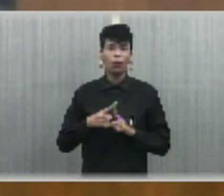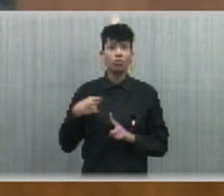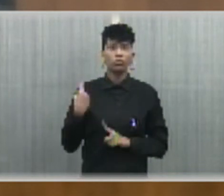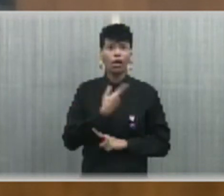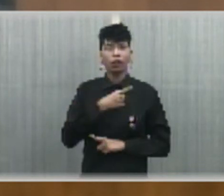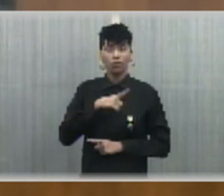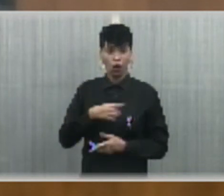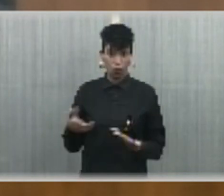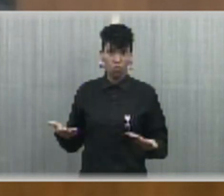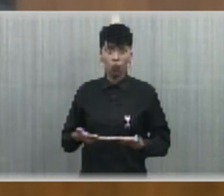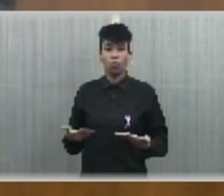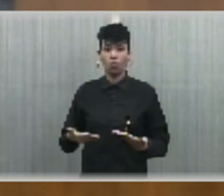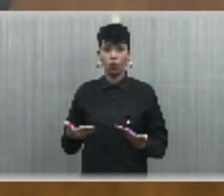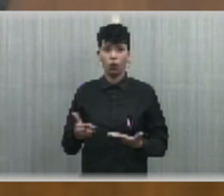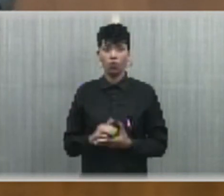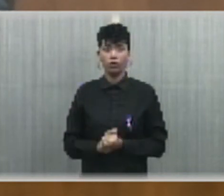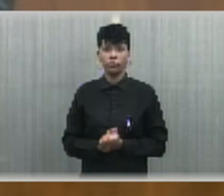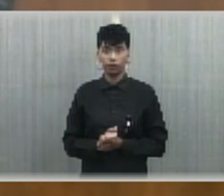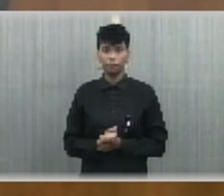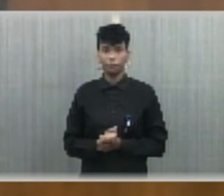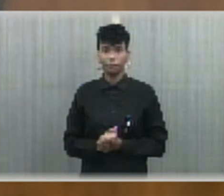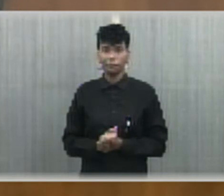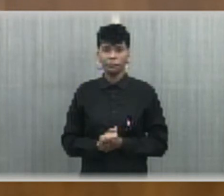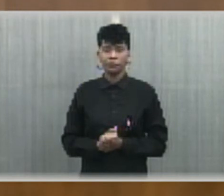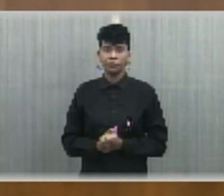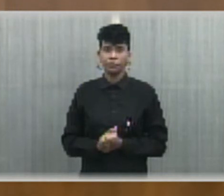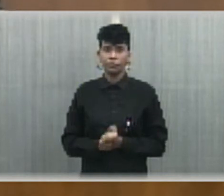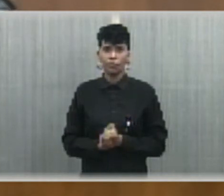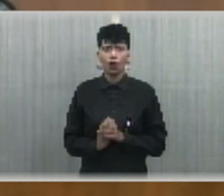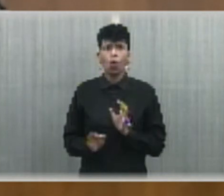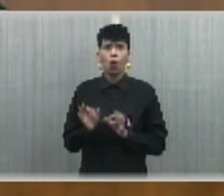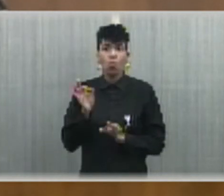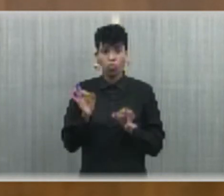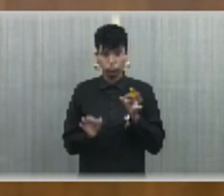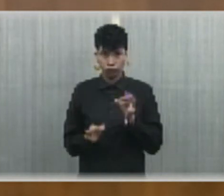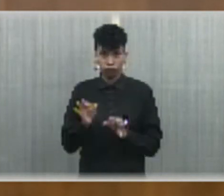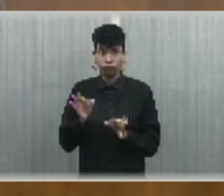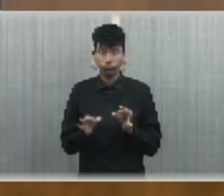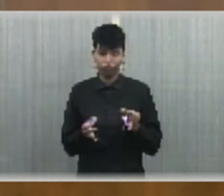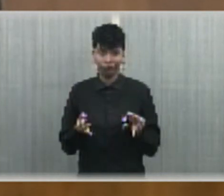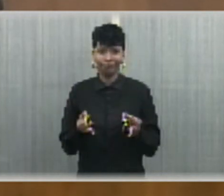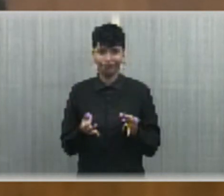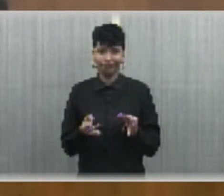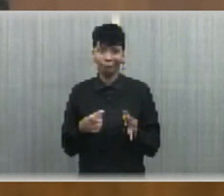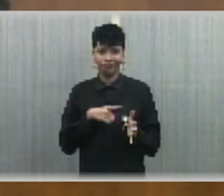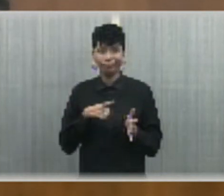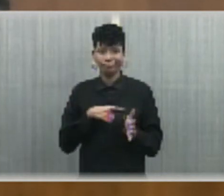temos. E a justiça fez a justiça.